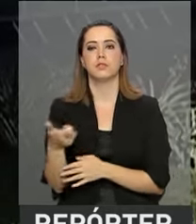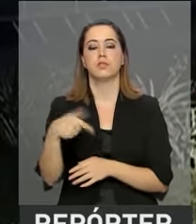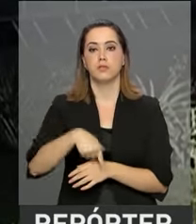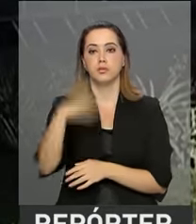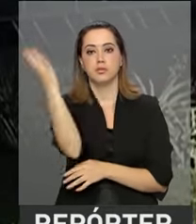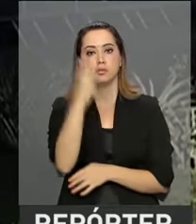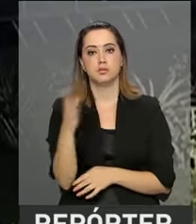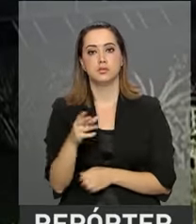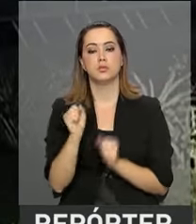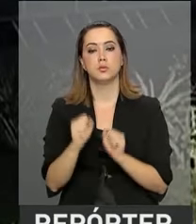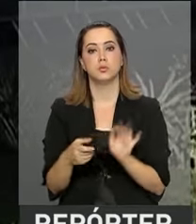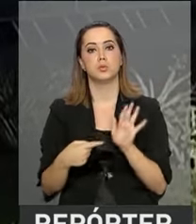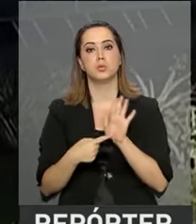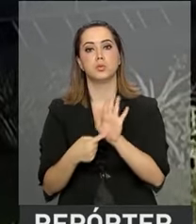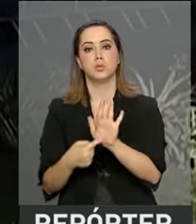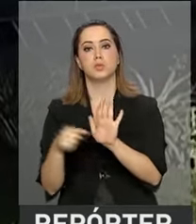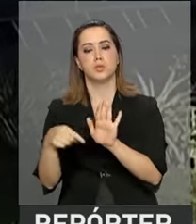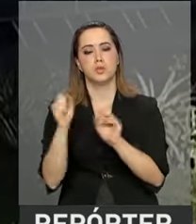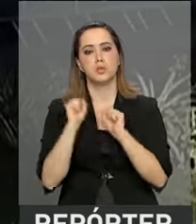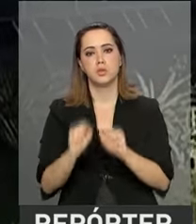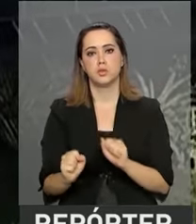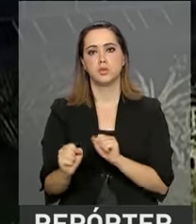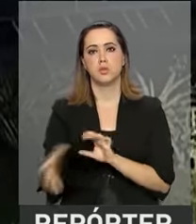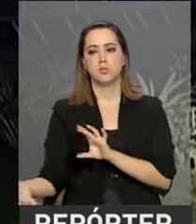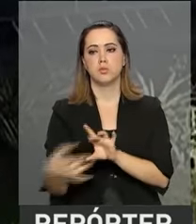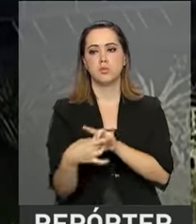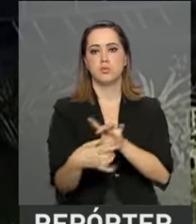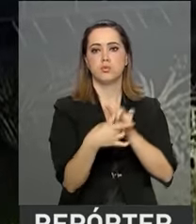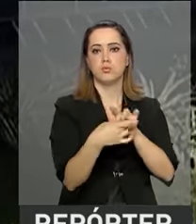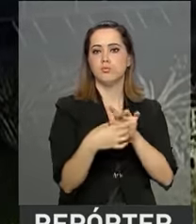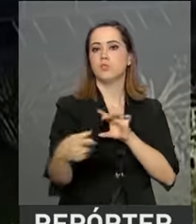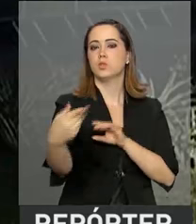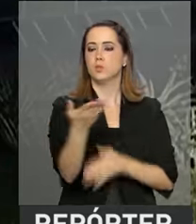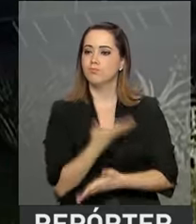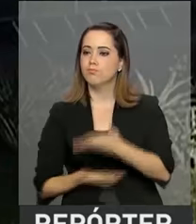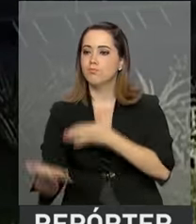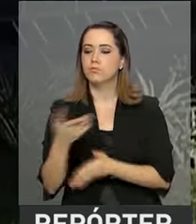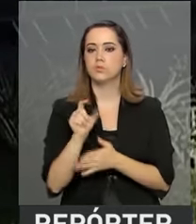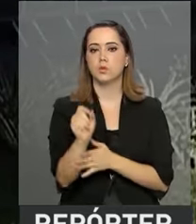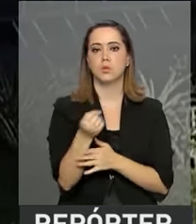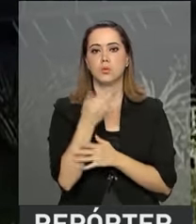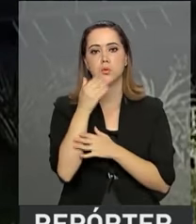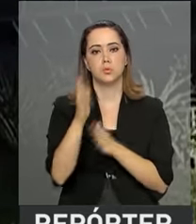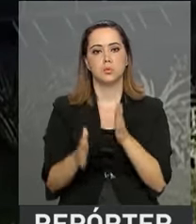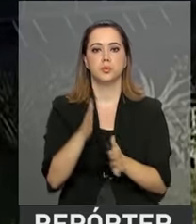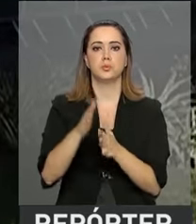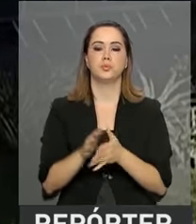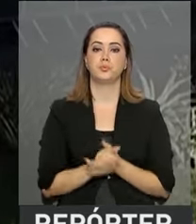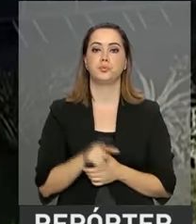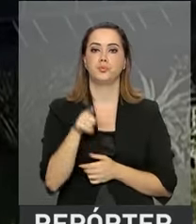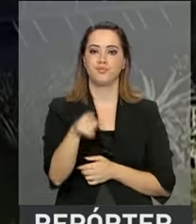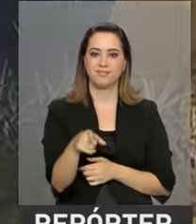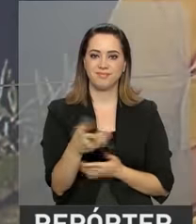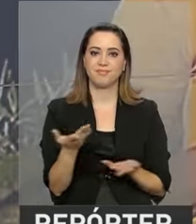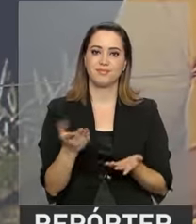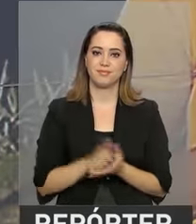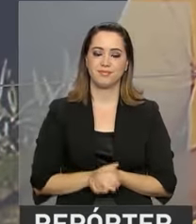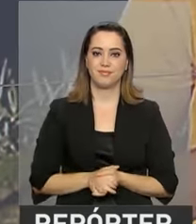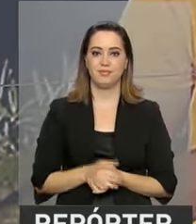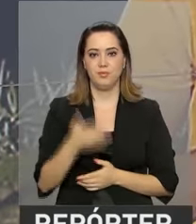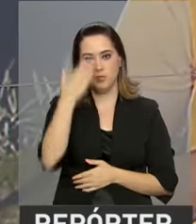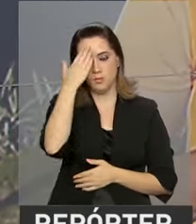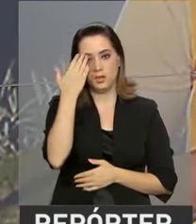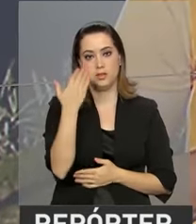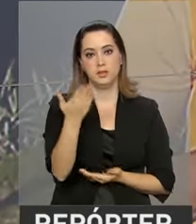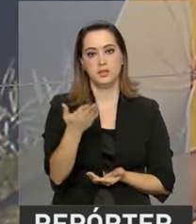permitem a criação de redes de relacionamento e com certeza vai ser um bom um bom momento, segundo o ministro. É com você, Leandro.